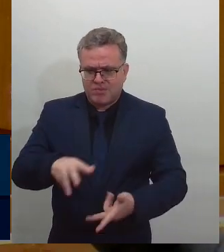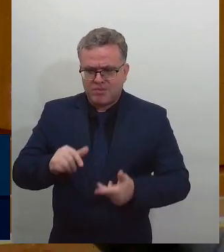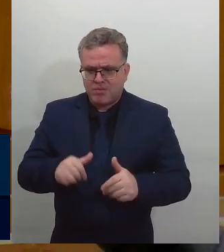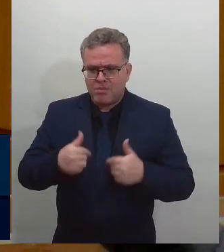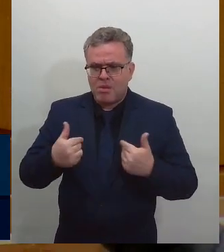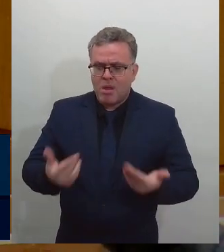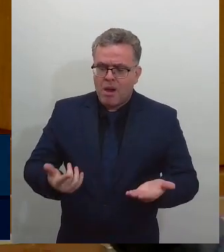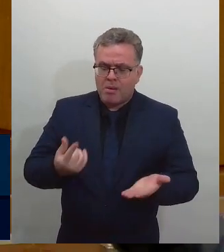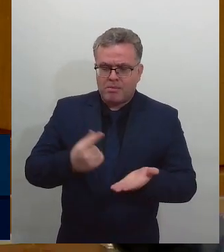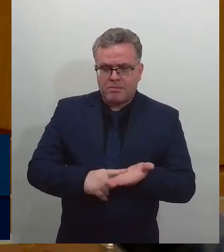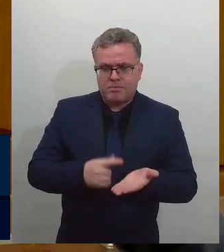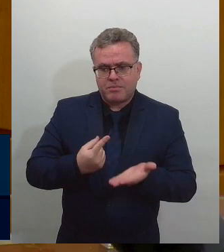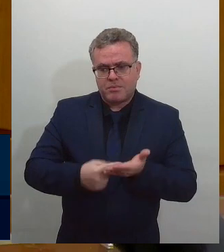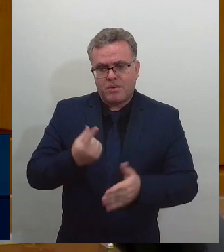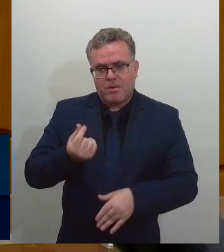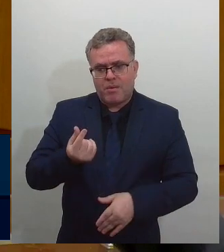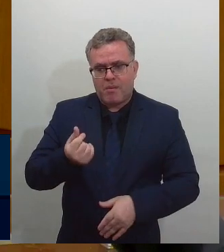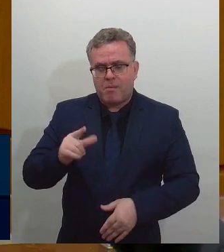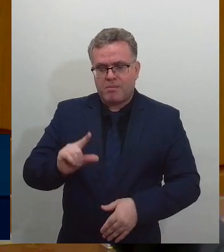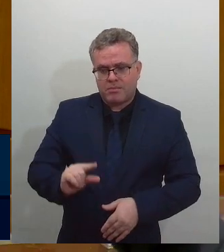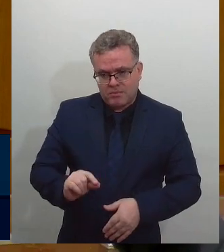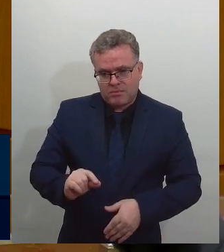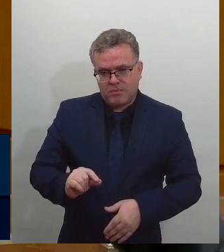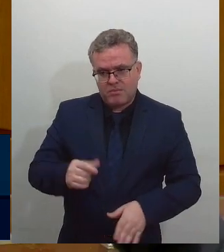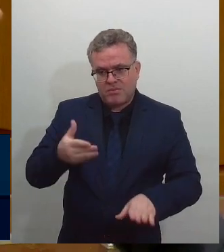muito acessível. Era isso, senhor